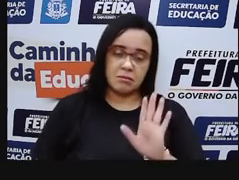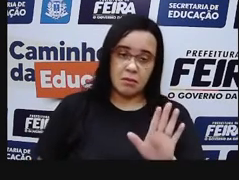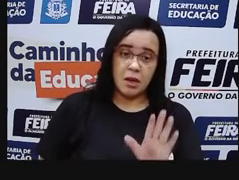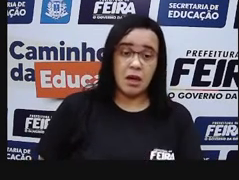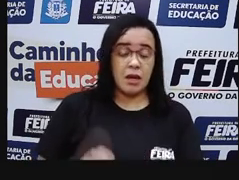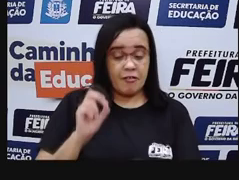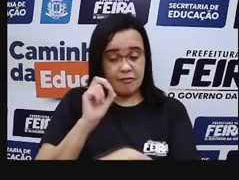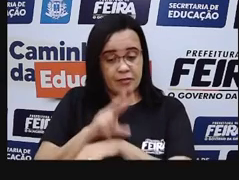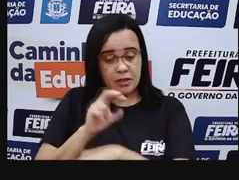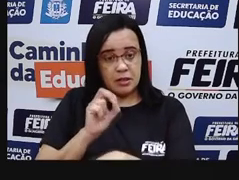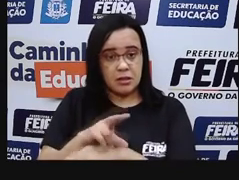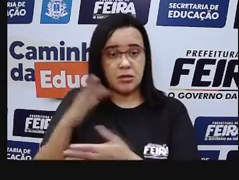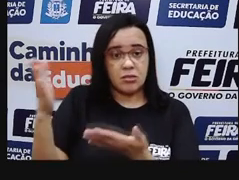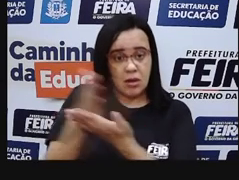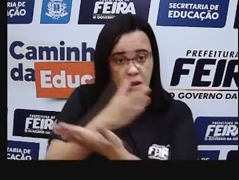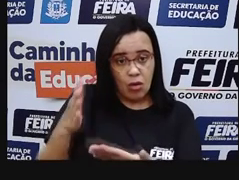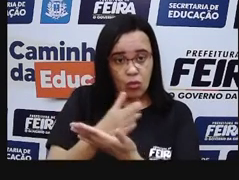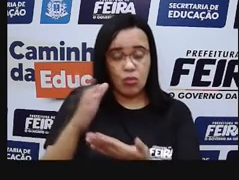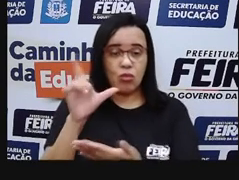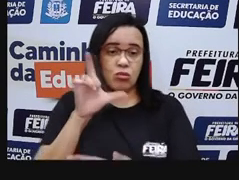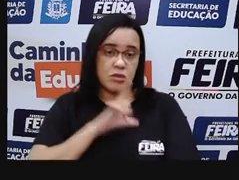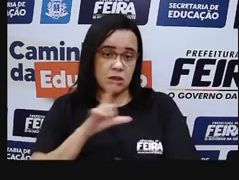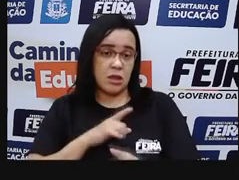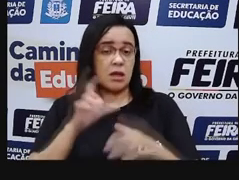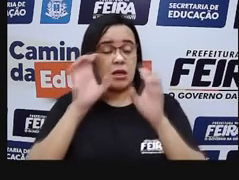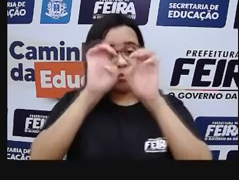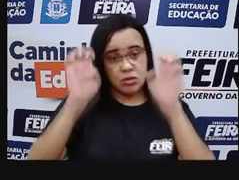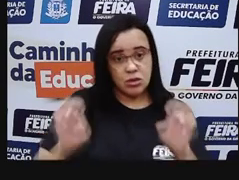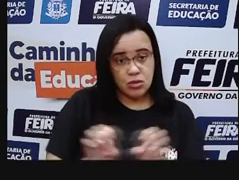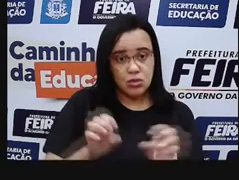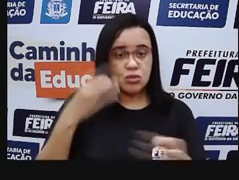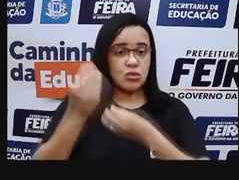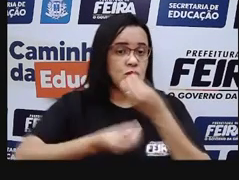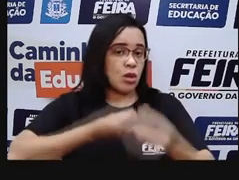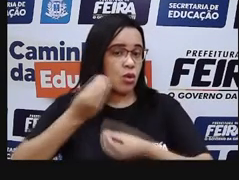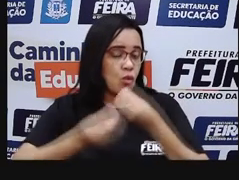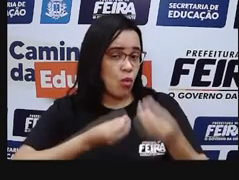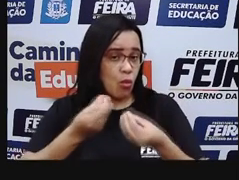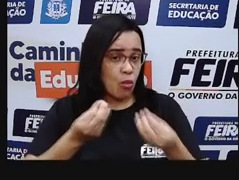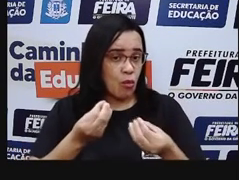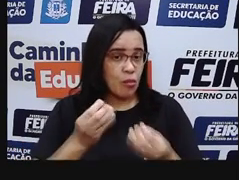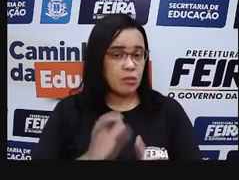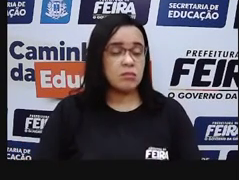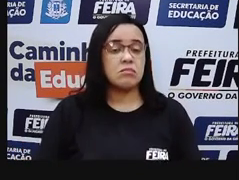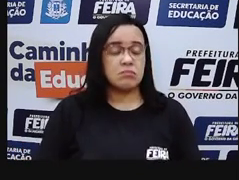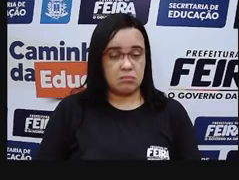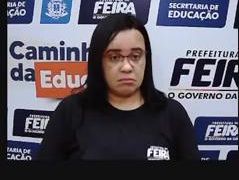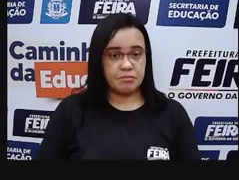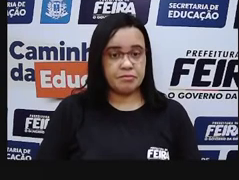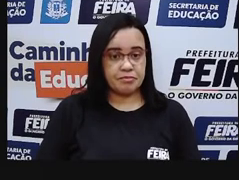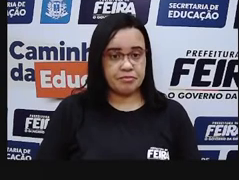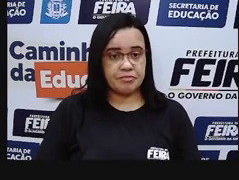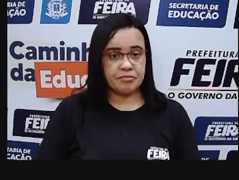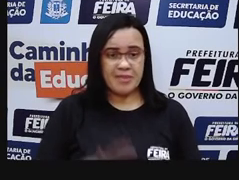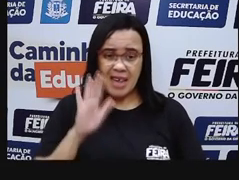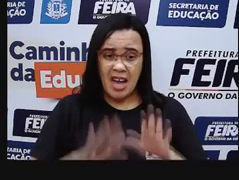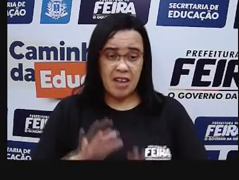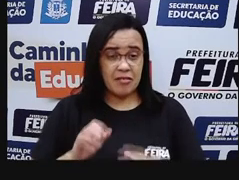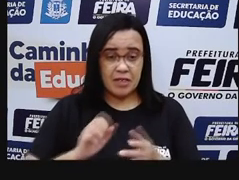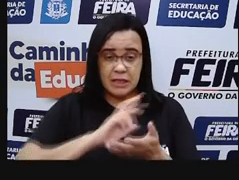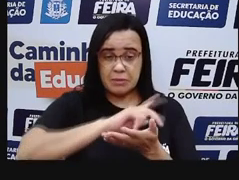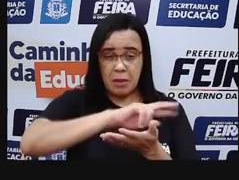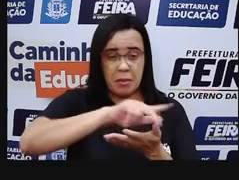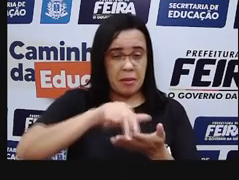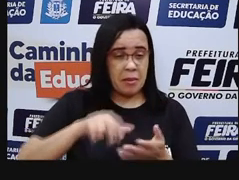que eles vão sempre tem uma estrutura lembra do antígeno ele sempre manter uma cultura eu vou dar muito